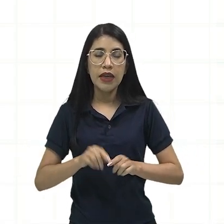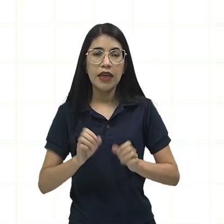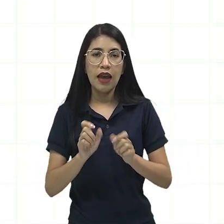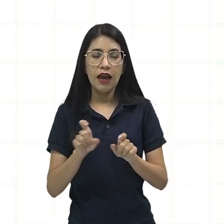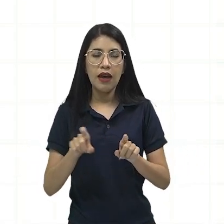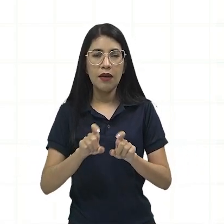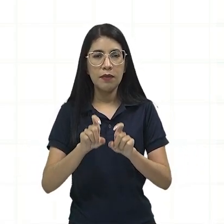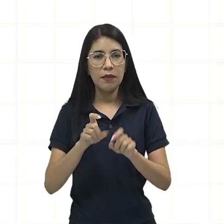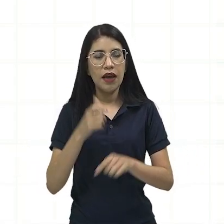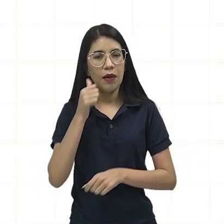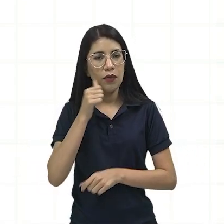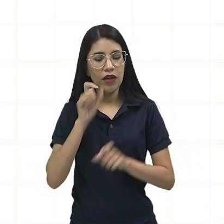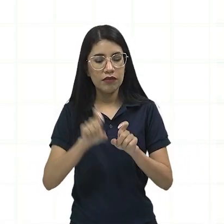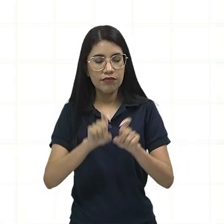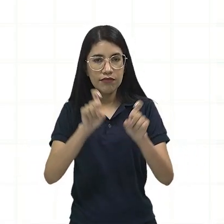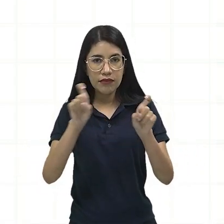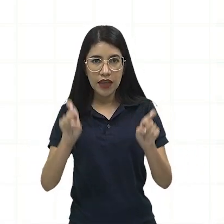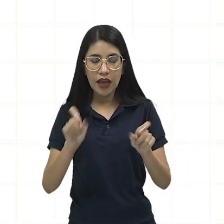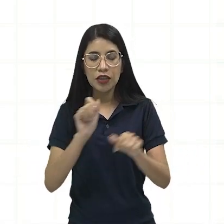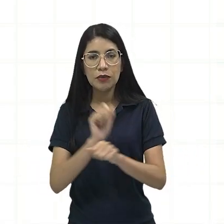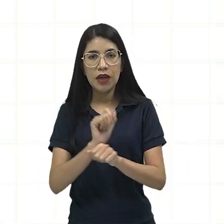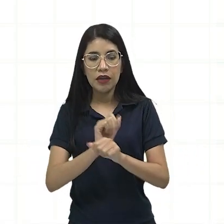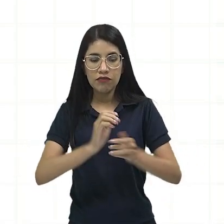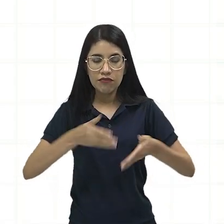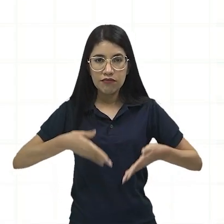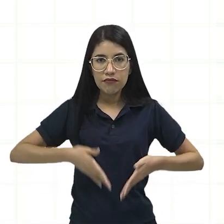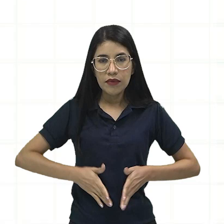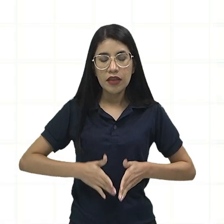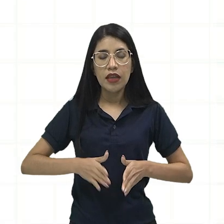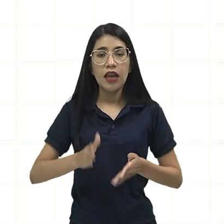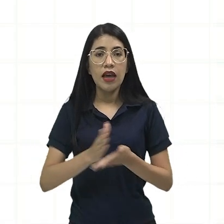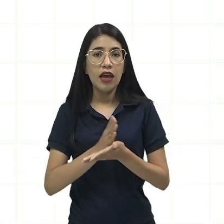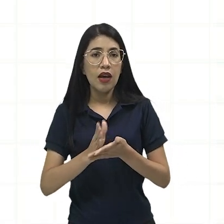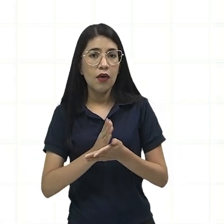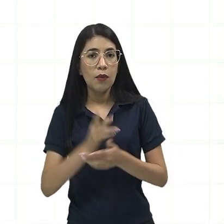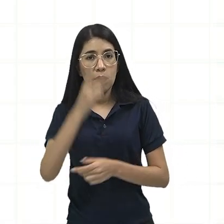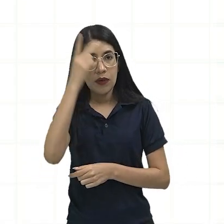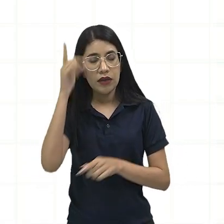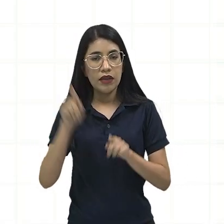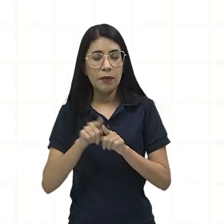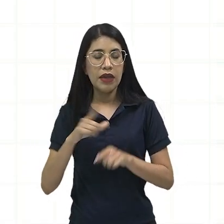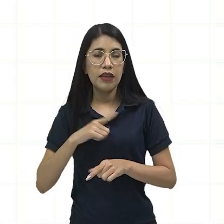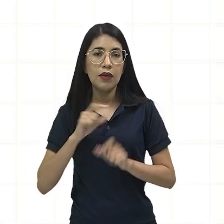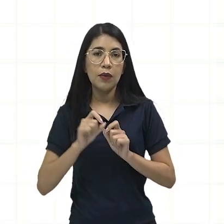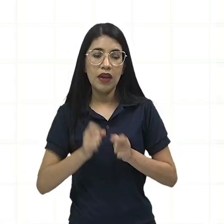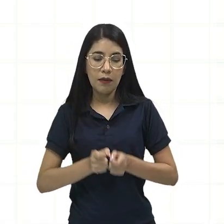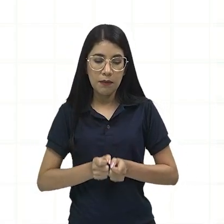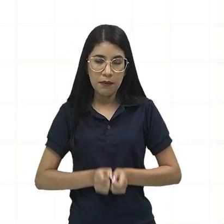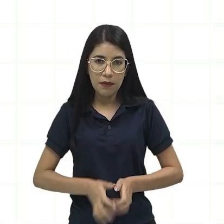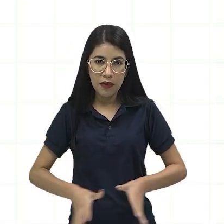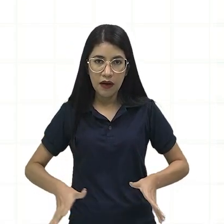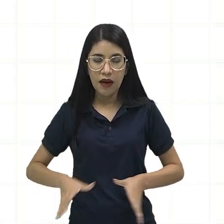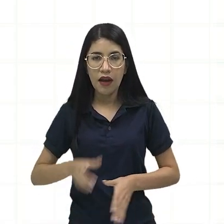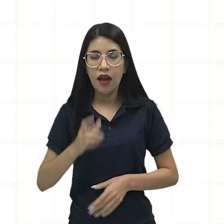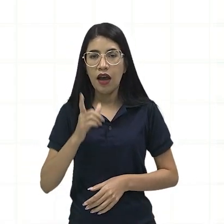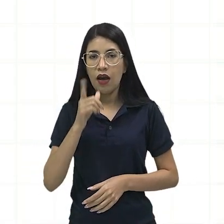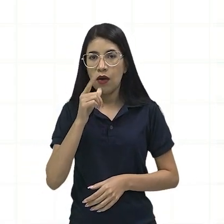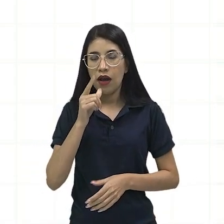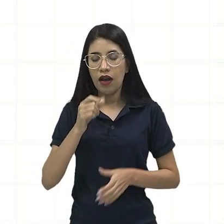aguardando o nascimento. Em alguns casos, ocorre o rompimento aí do líquido amniótico,